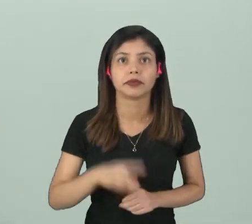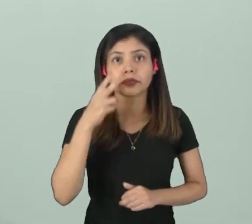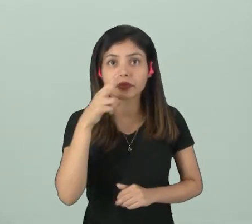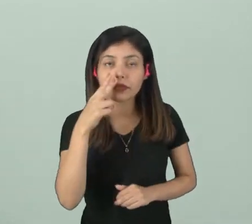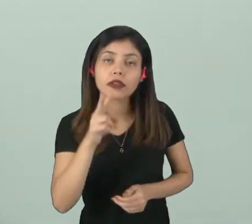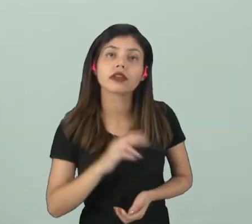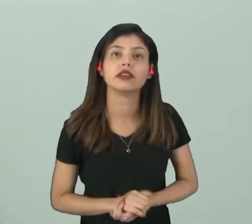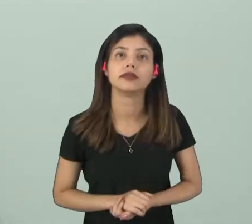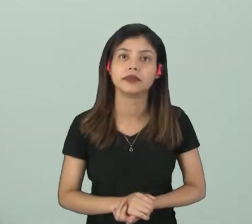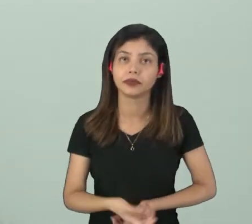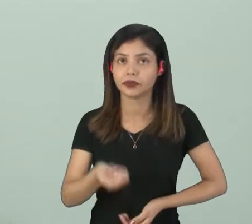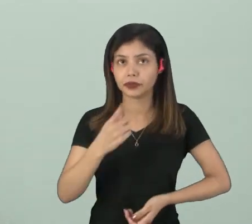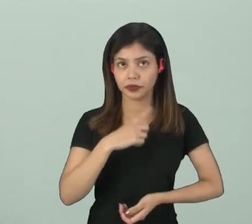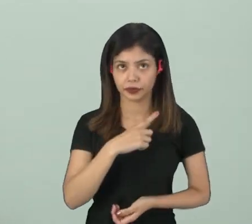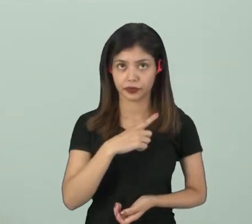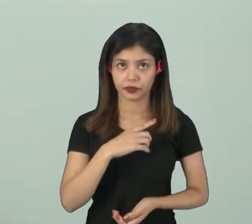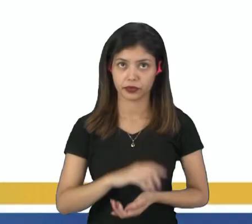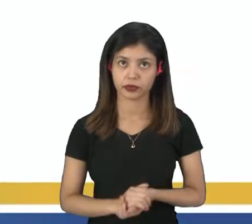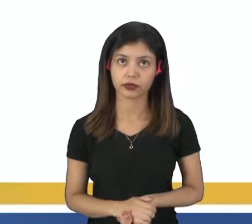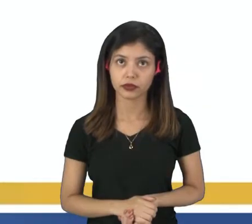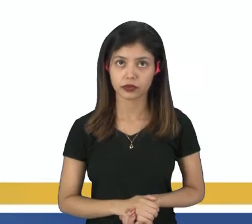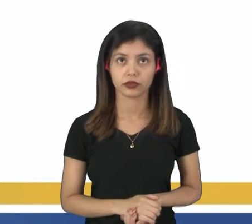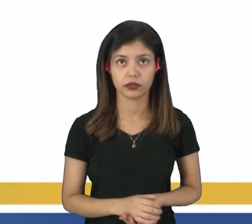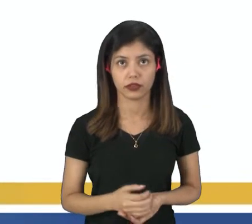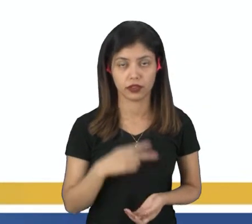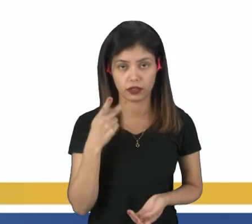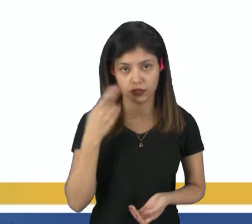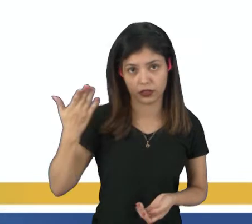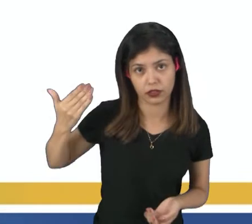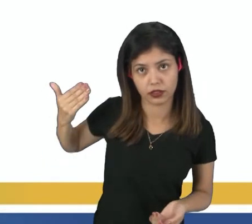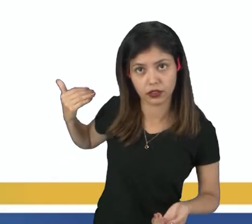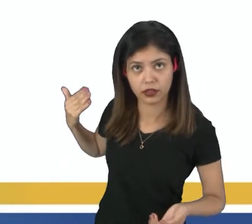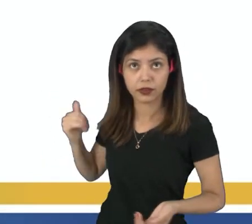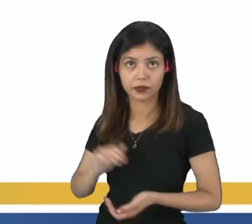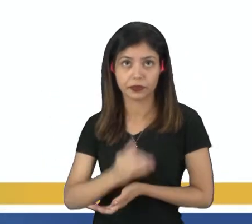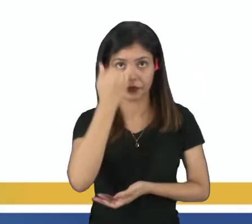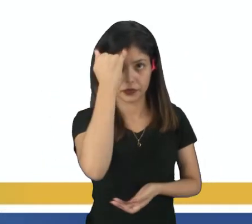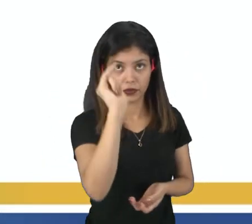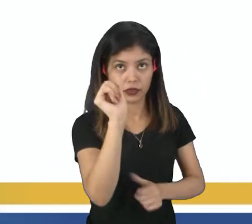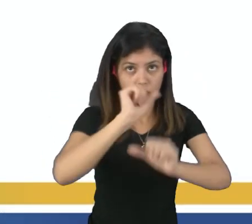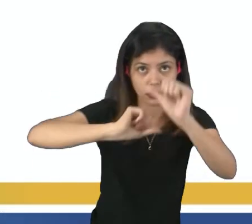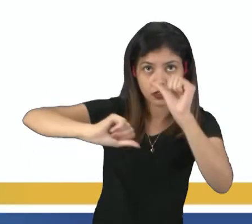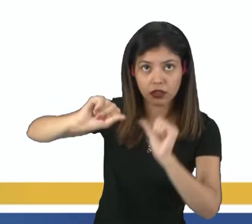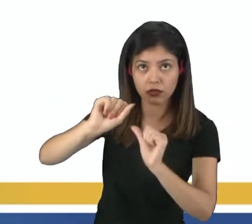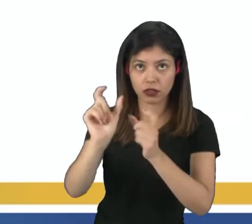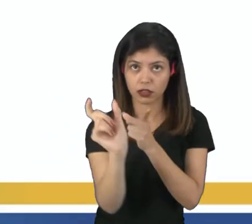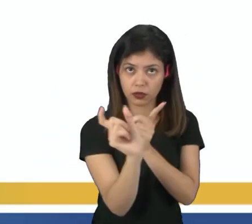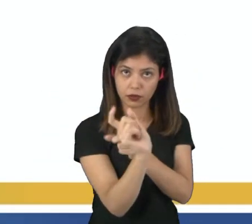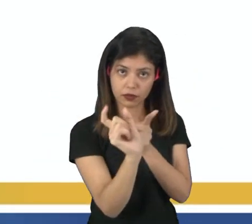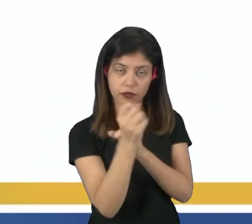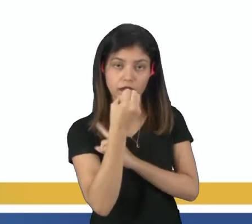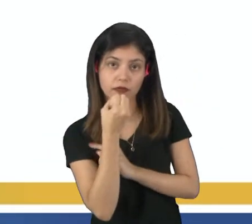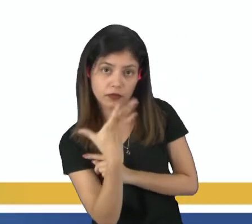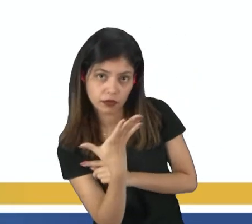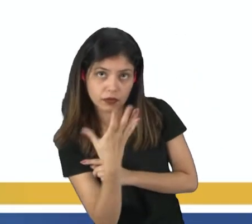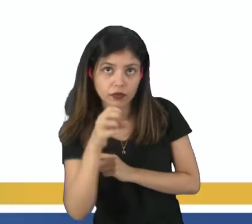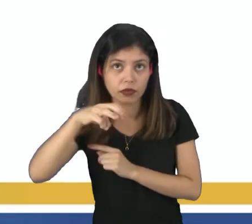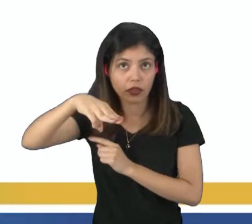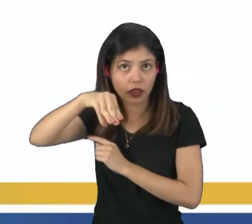Veja que aí nós temos o que nós já havíamos dito anteriormente, a ideia de oposição entre a